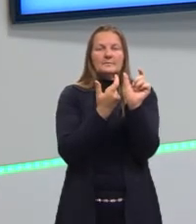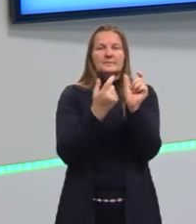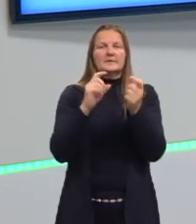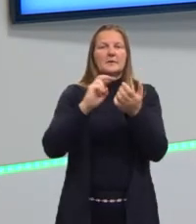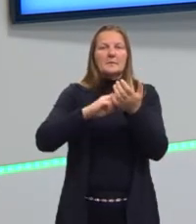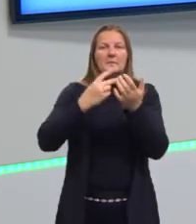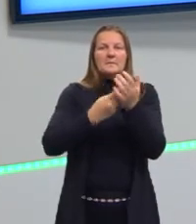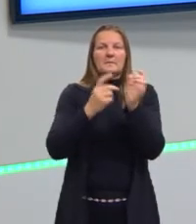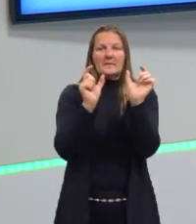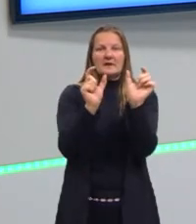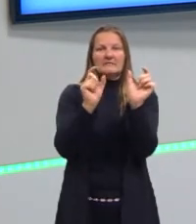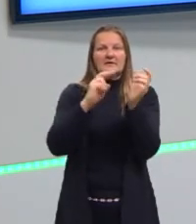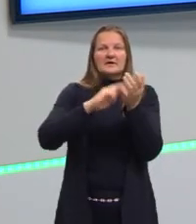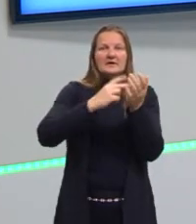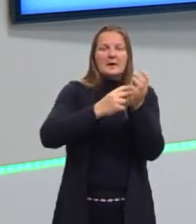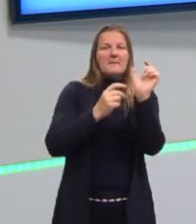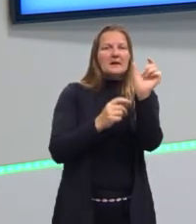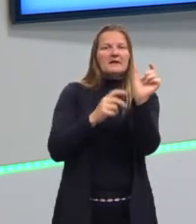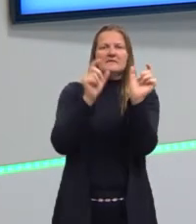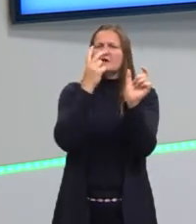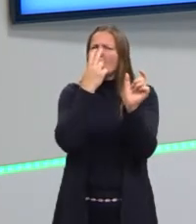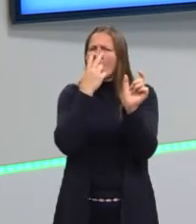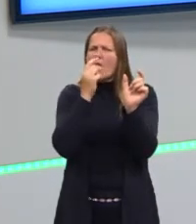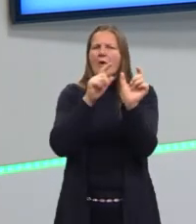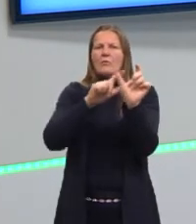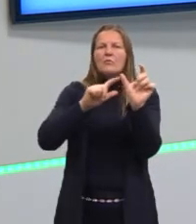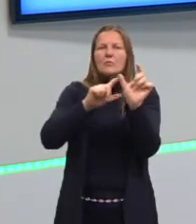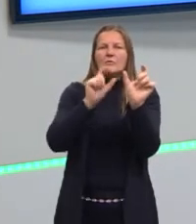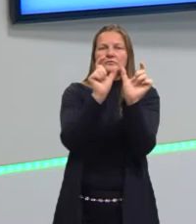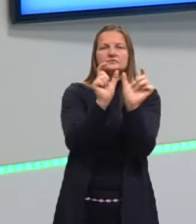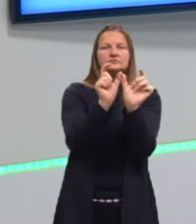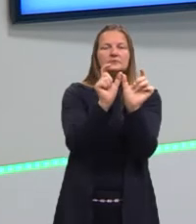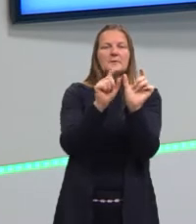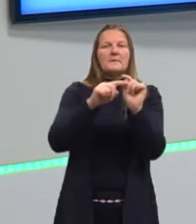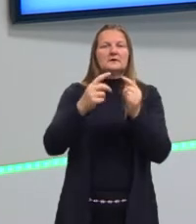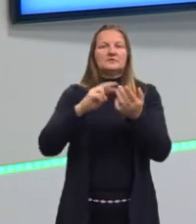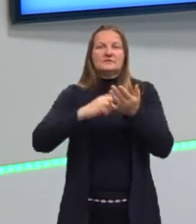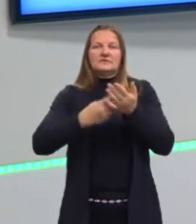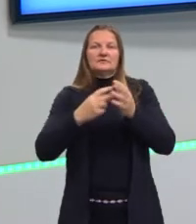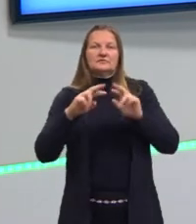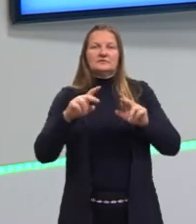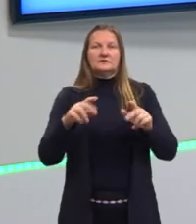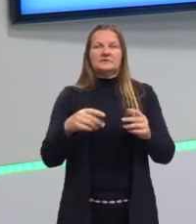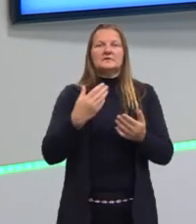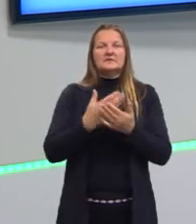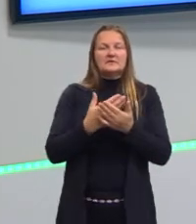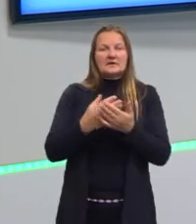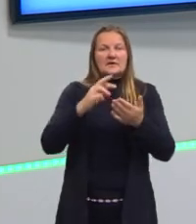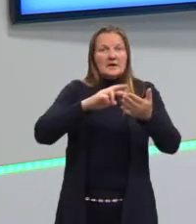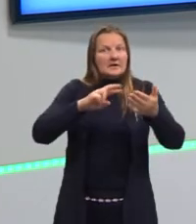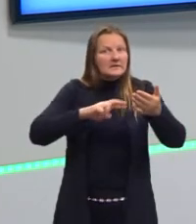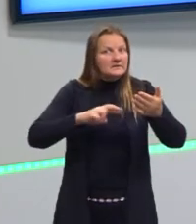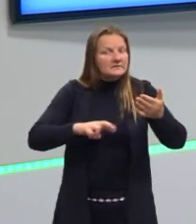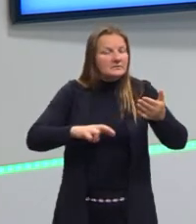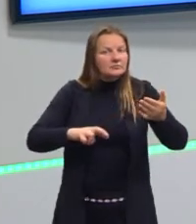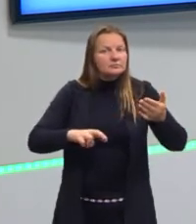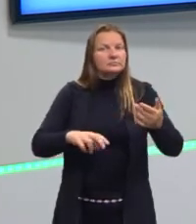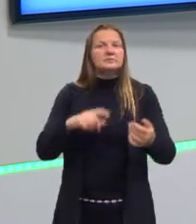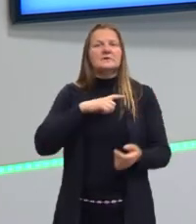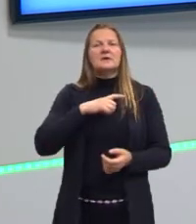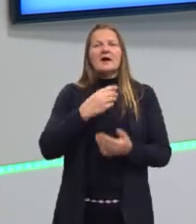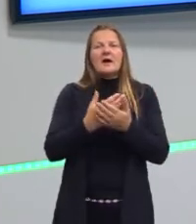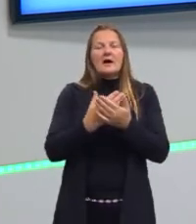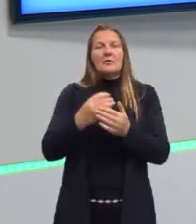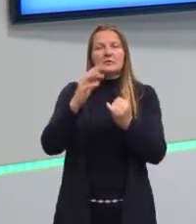a mesma coisa palavra que tem a mesma grafia Mas significa coisas diferentes bom na redação nós temos uma aula